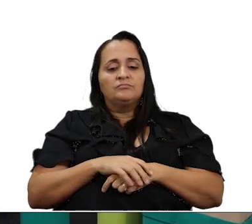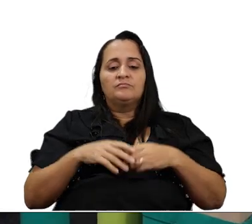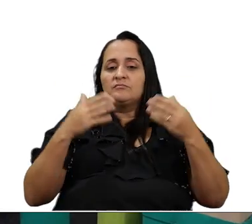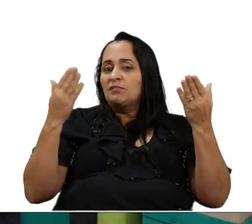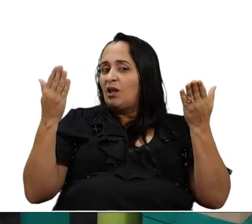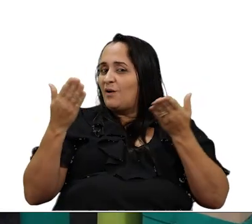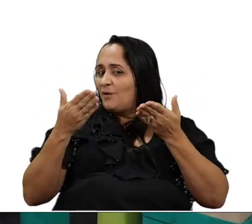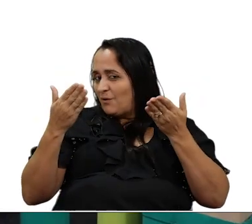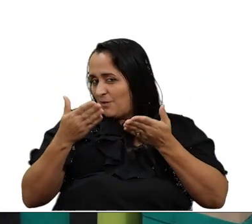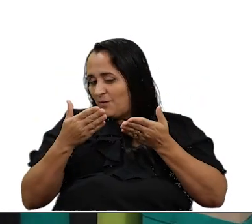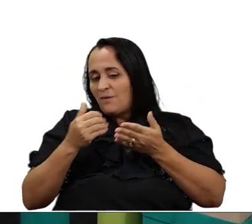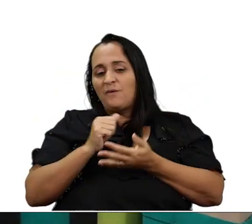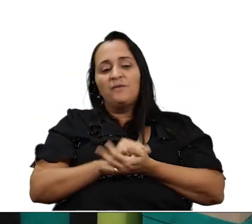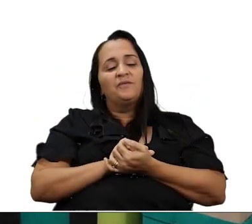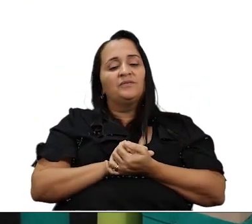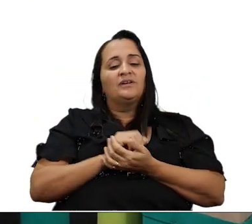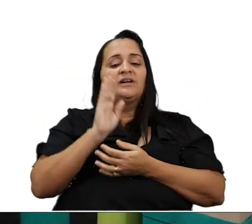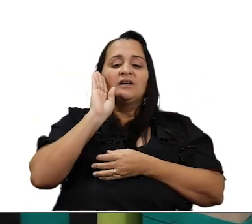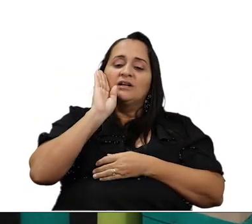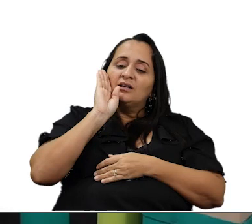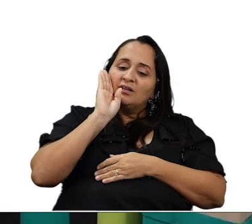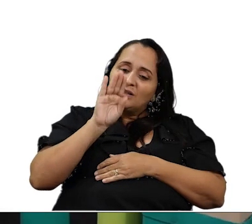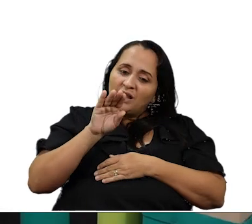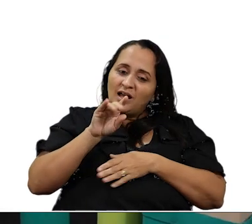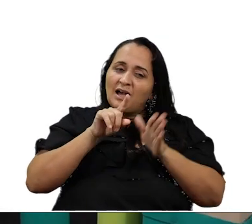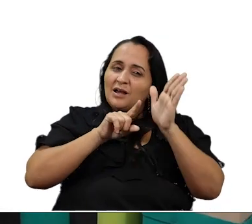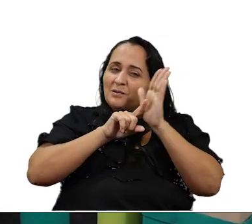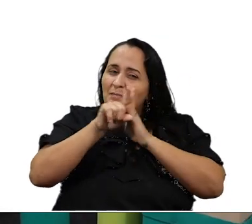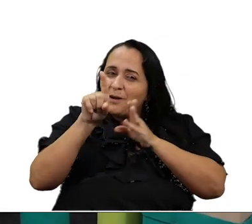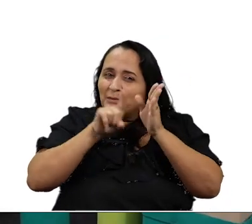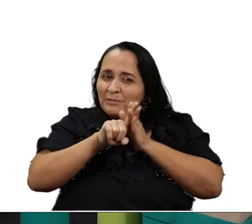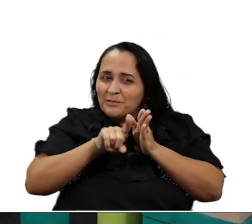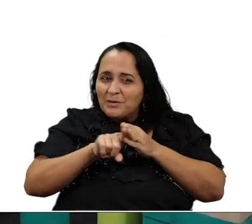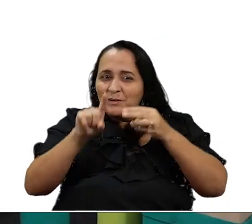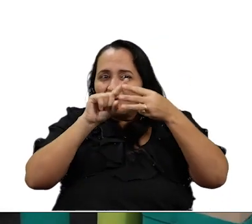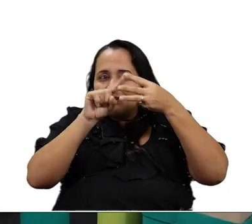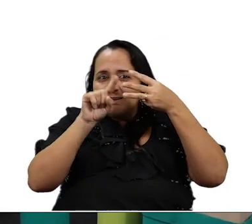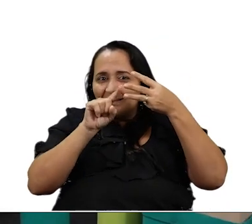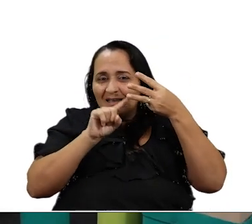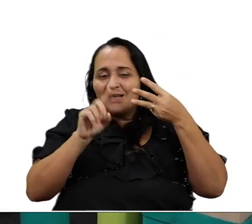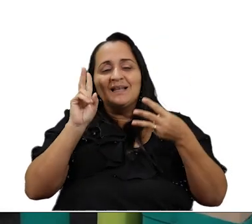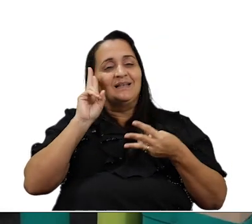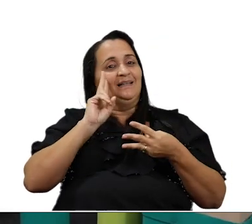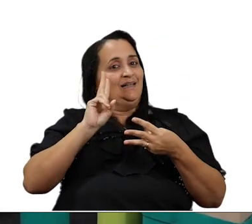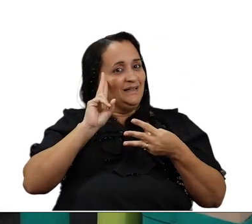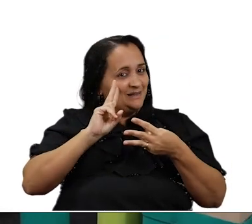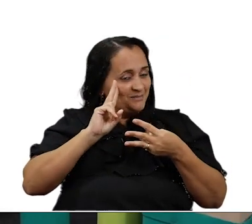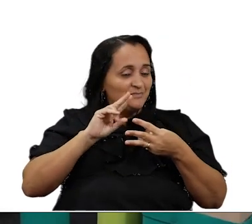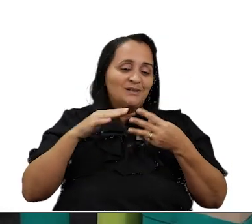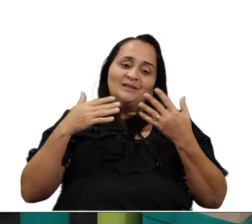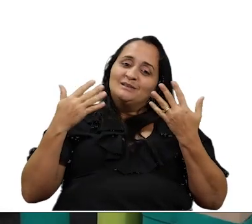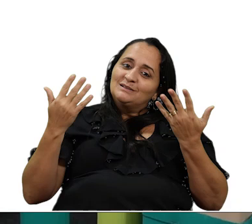eu não perder a viagem, né? Vamos lá para aquelas 3 perguntinhas de sempre? Gente, eu sei, mas é uma forma da